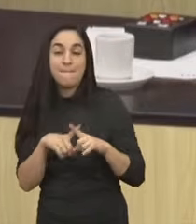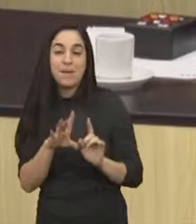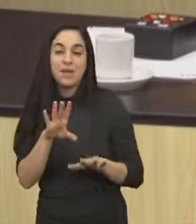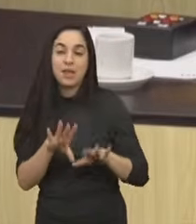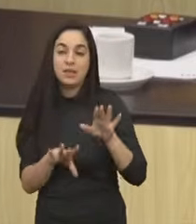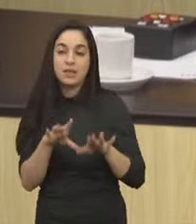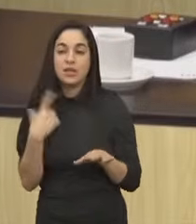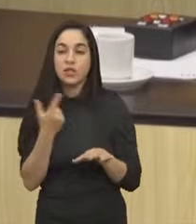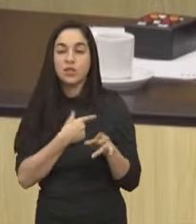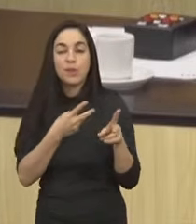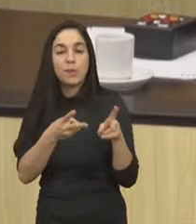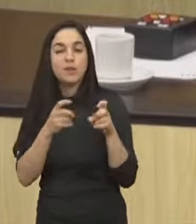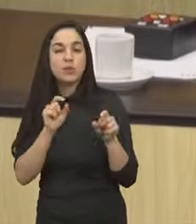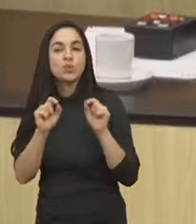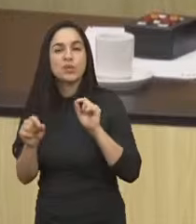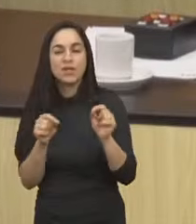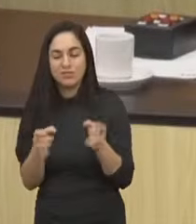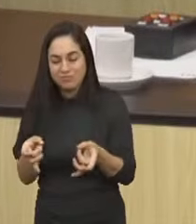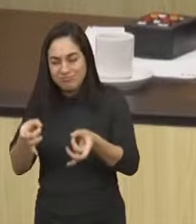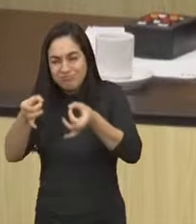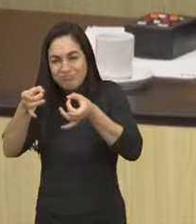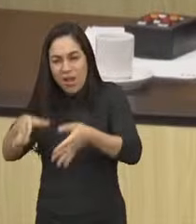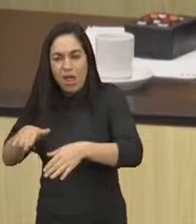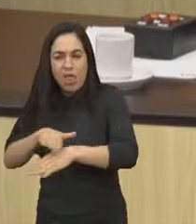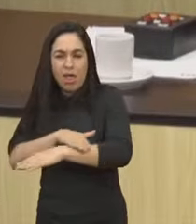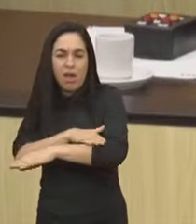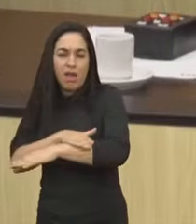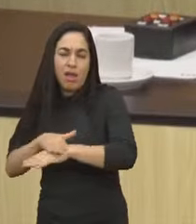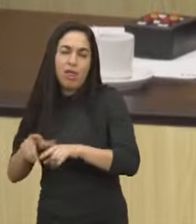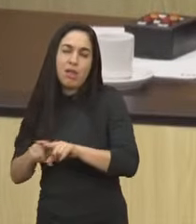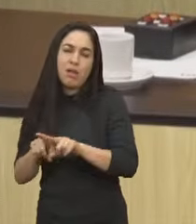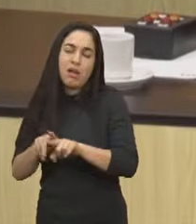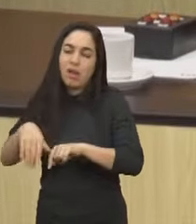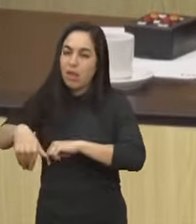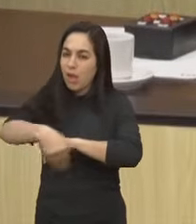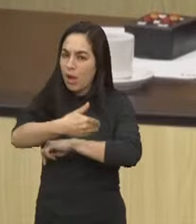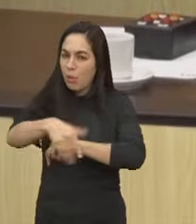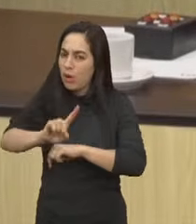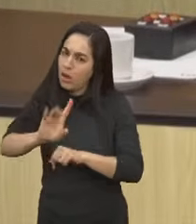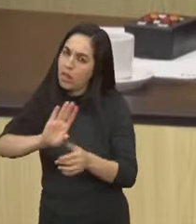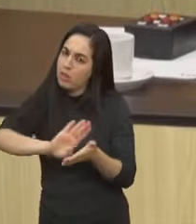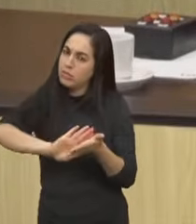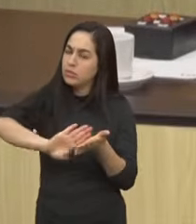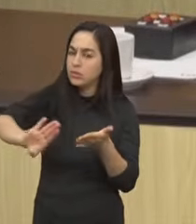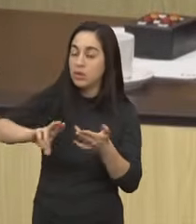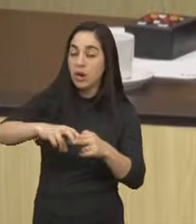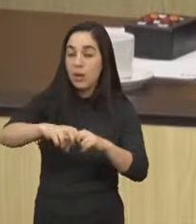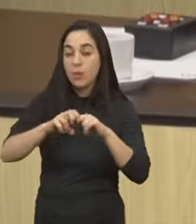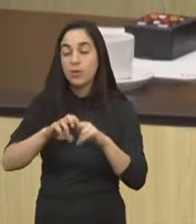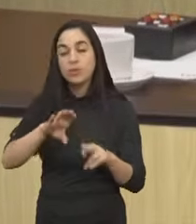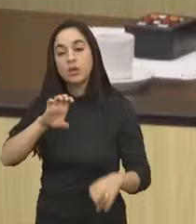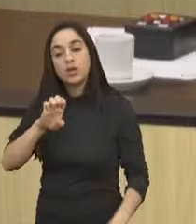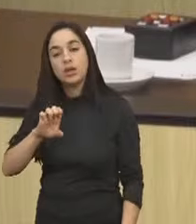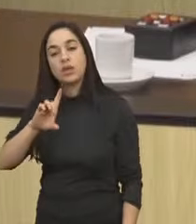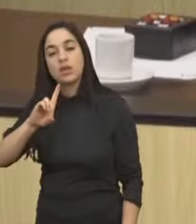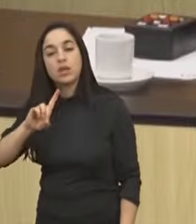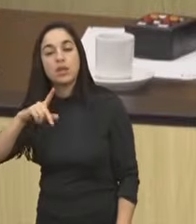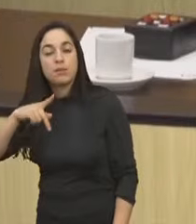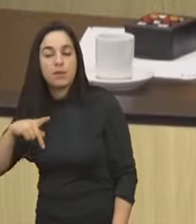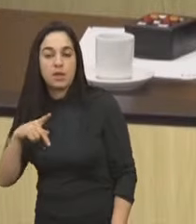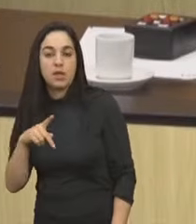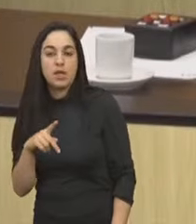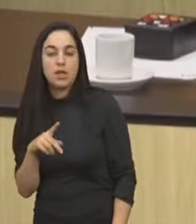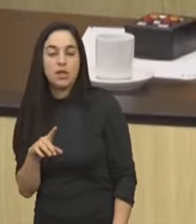nós percebemos que o material fica na rua, na calçada e não é recolhido. Então a gente quer reforçar com a EDP para que não seja